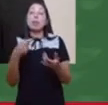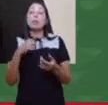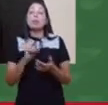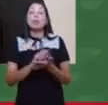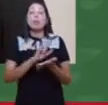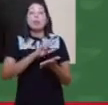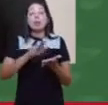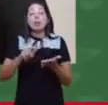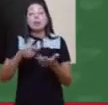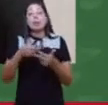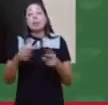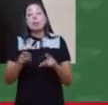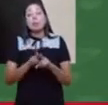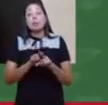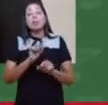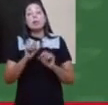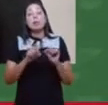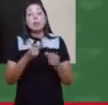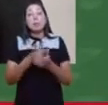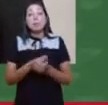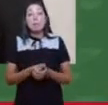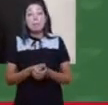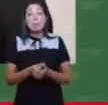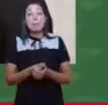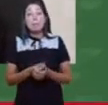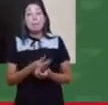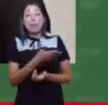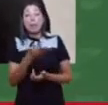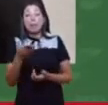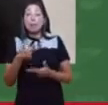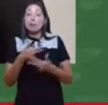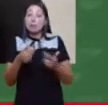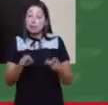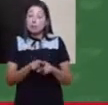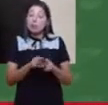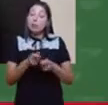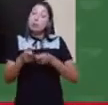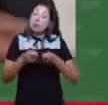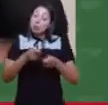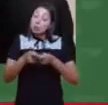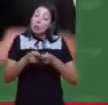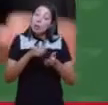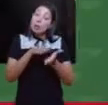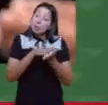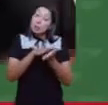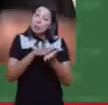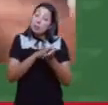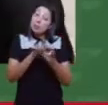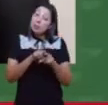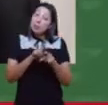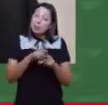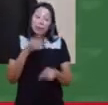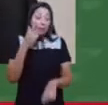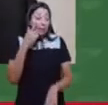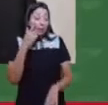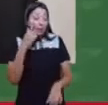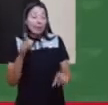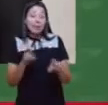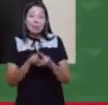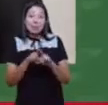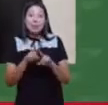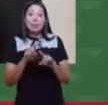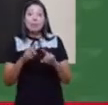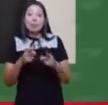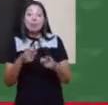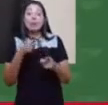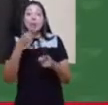cima de vários equipamentos que vai imprimir aquele mecanismo que vai controlar a impressão e a apuração também. Porque quando a